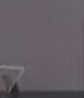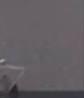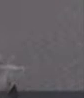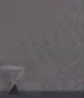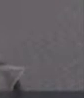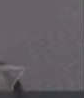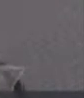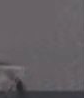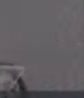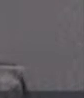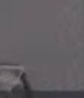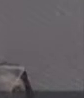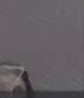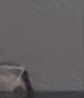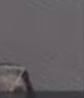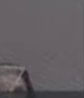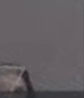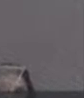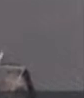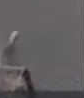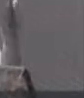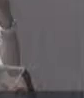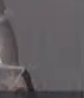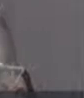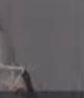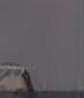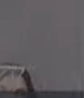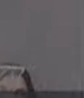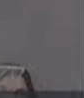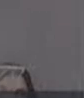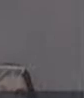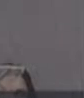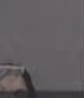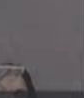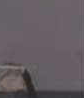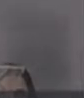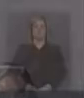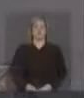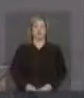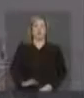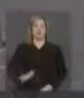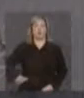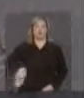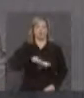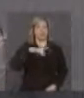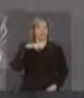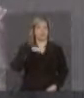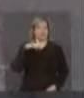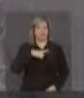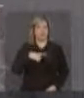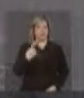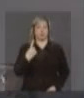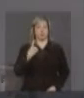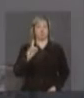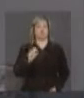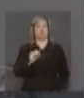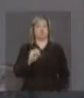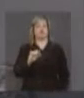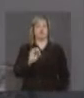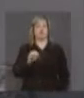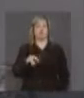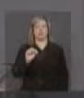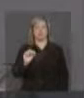é muito importante porque ele tem uma concepção muito boa, ele garante o